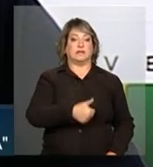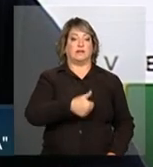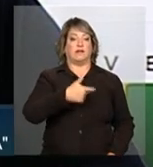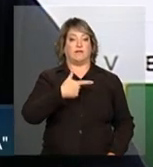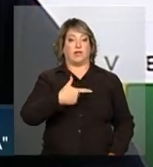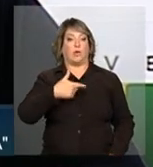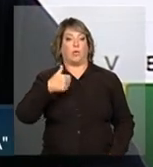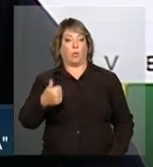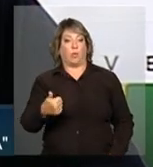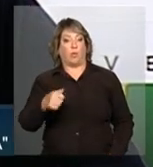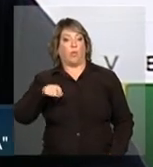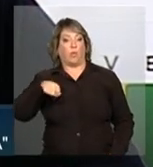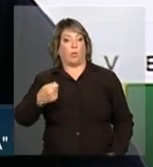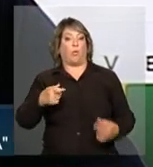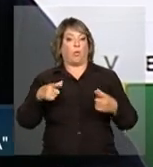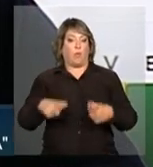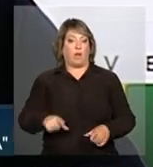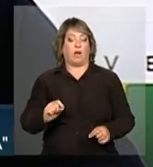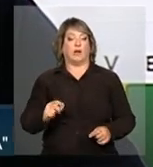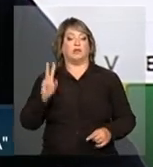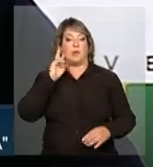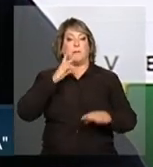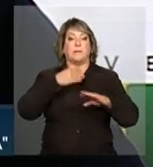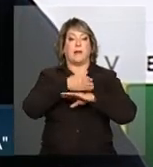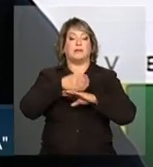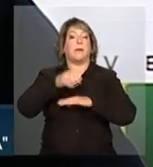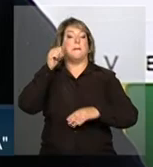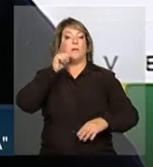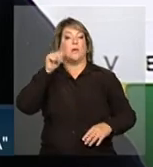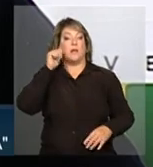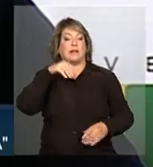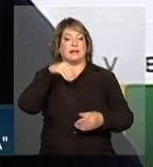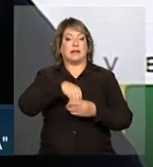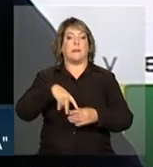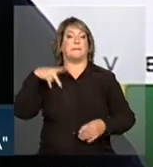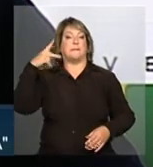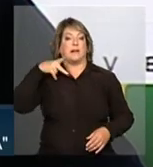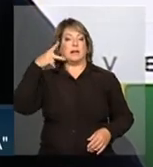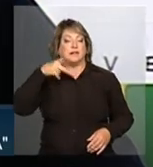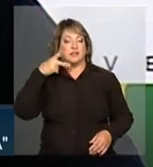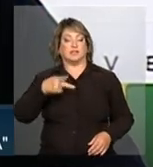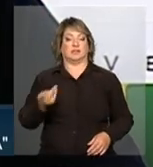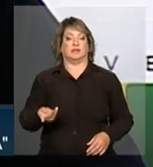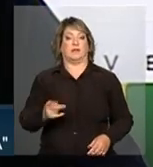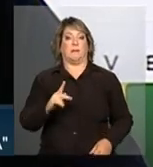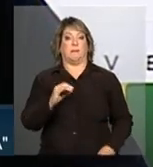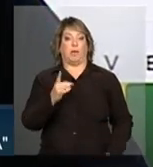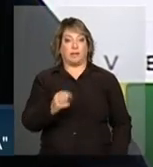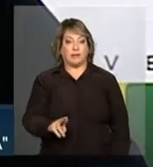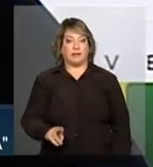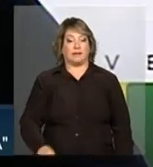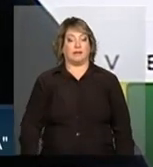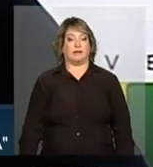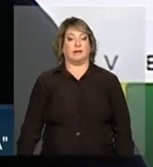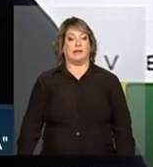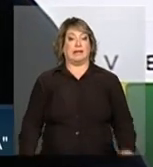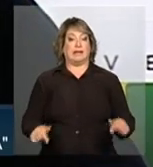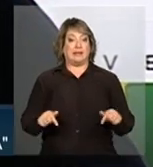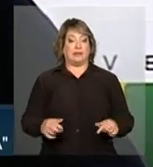121º lugar com relação à participação das mulheres na política e no poder. Isto